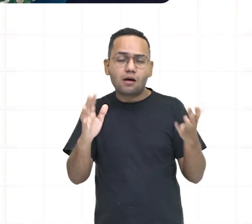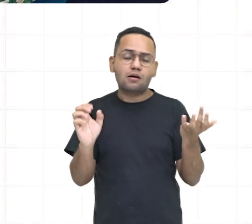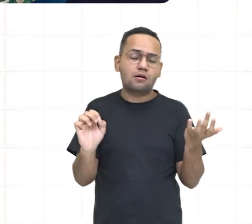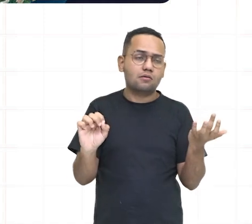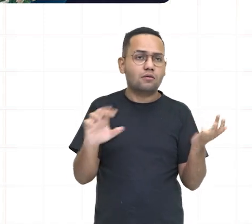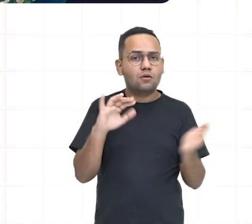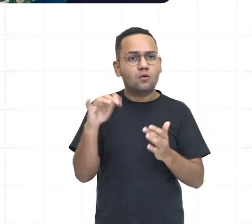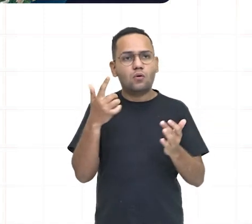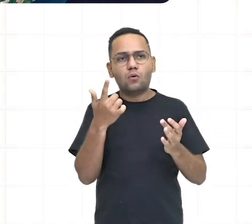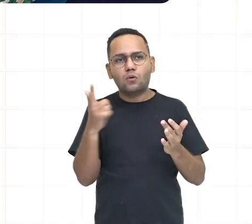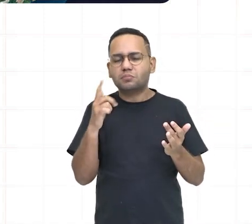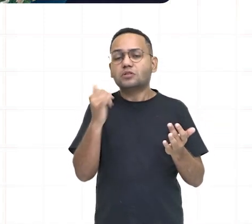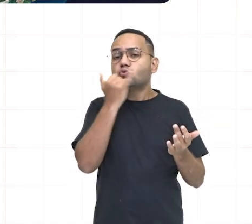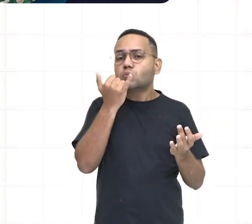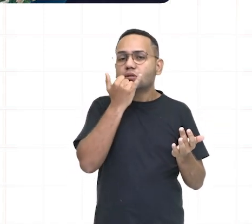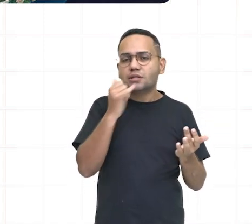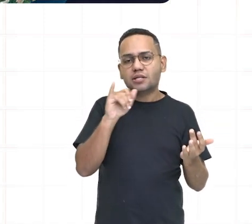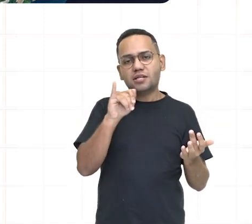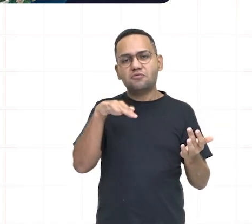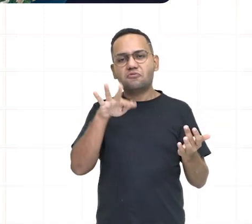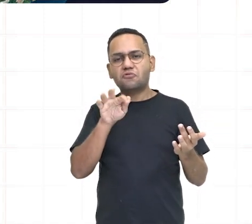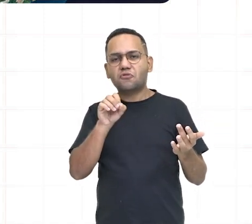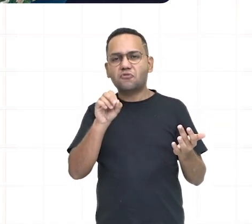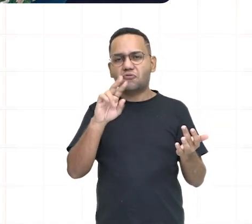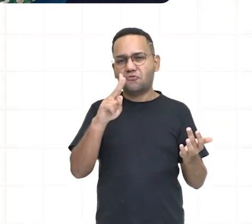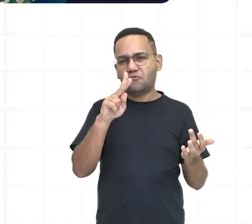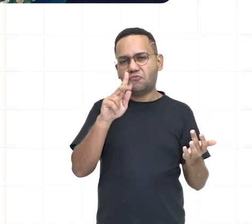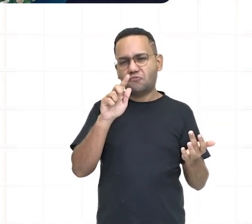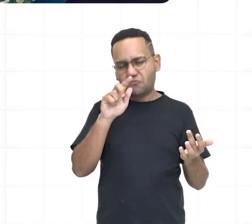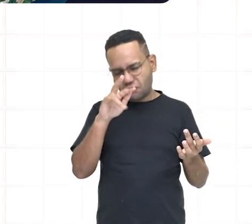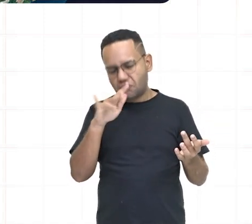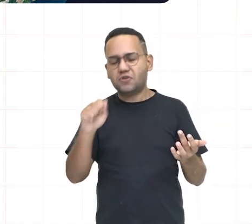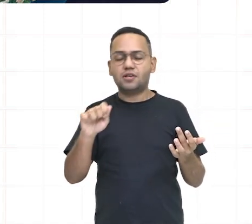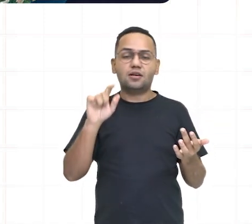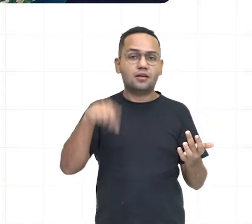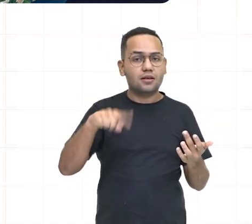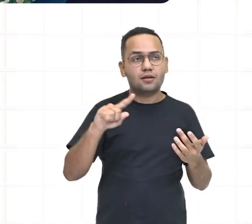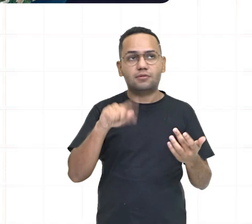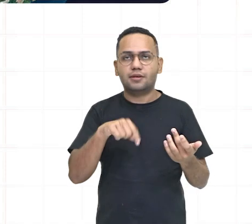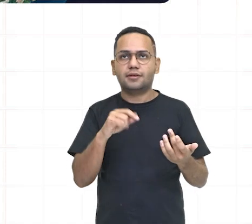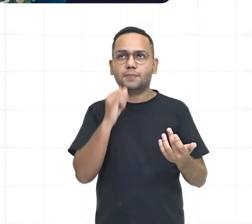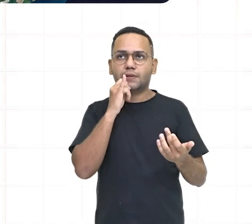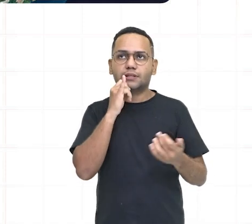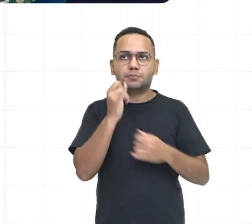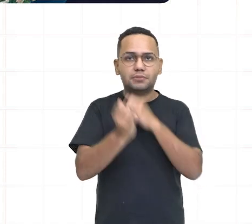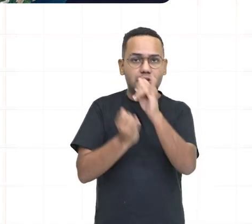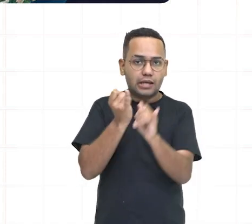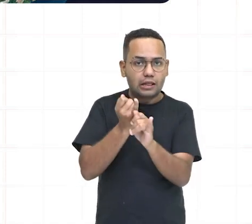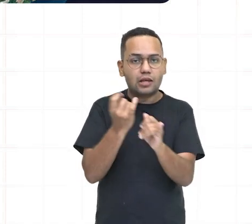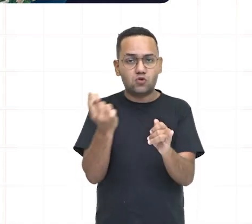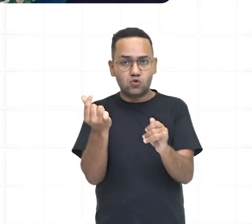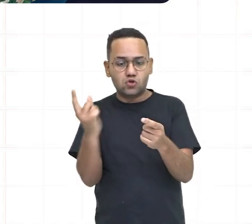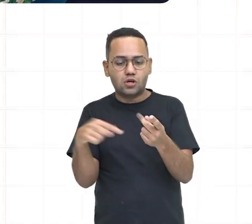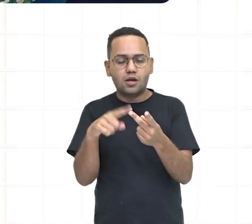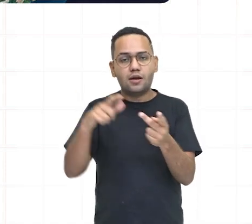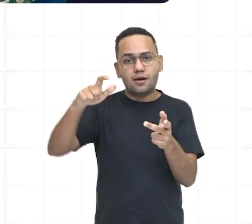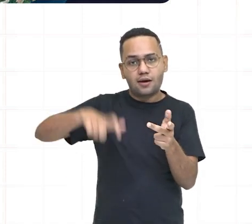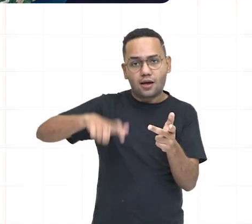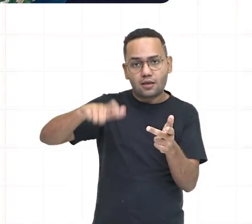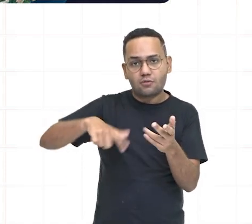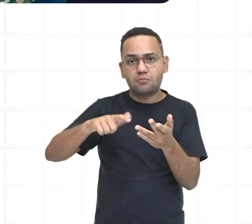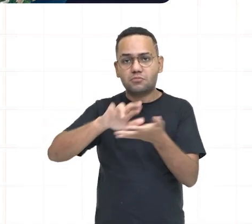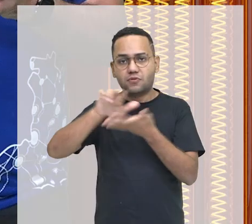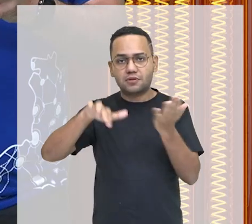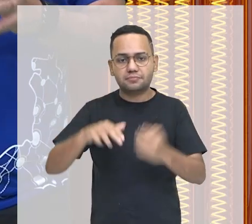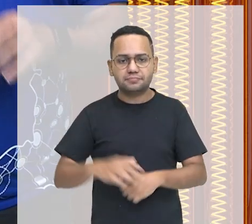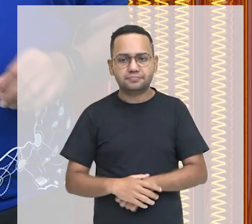sempre ali pelo celular, pelo cartão de crédito, assim como informações, tá bom? E